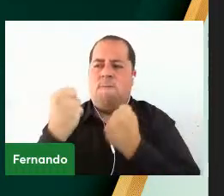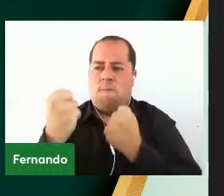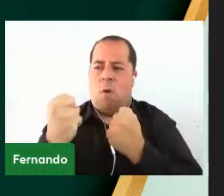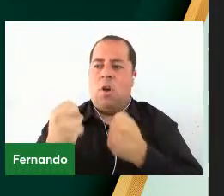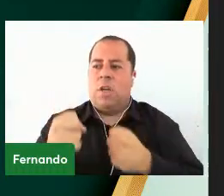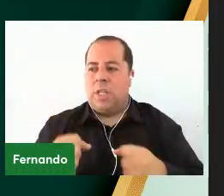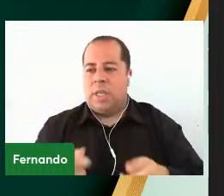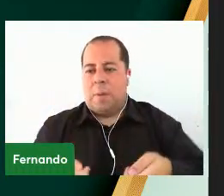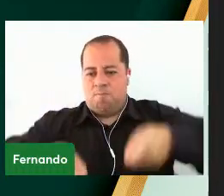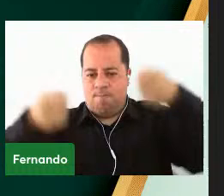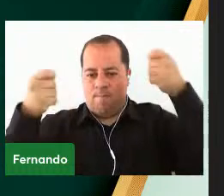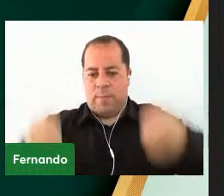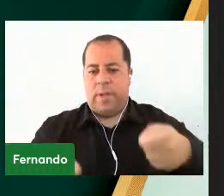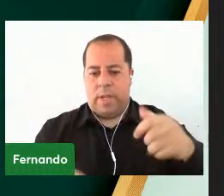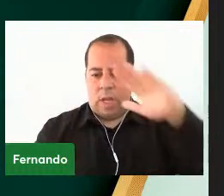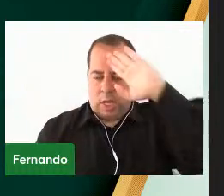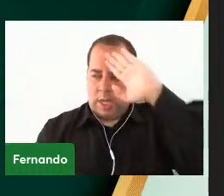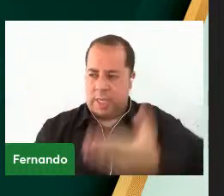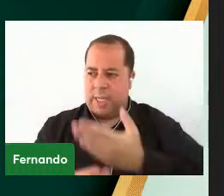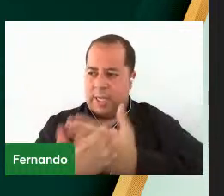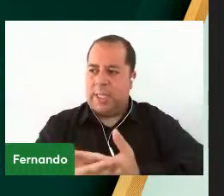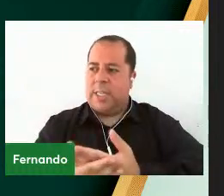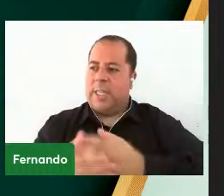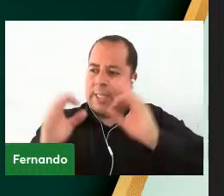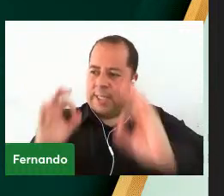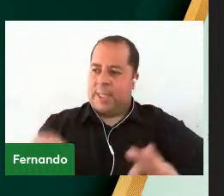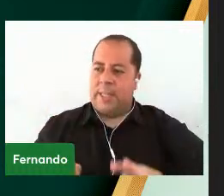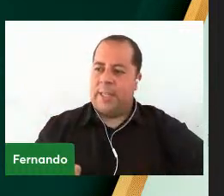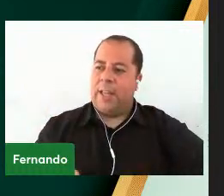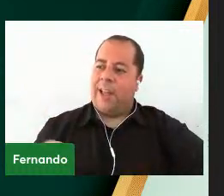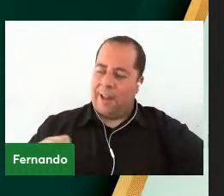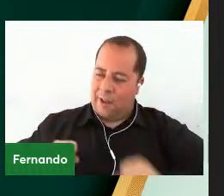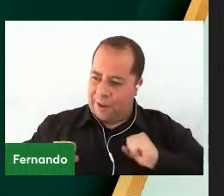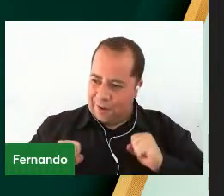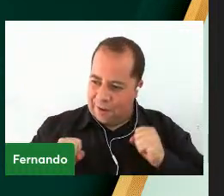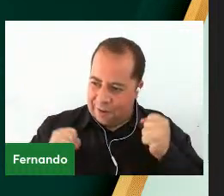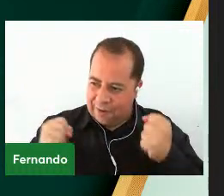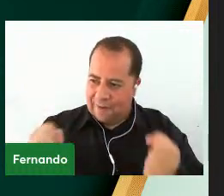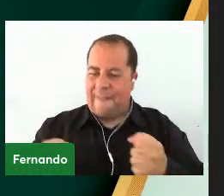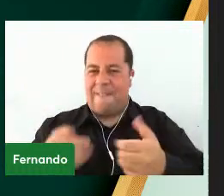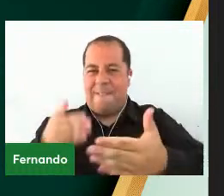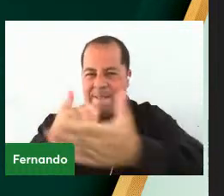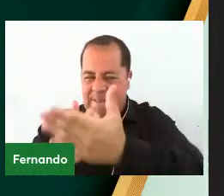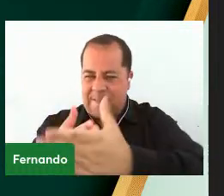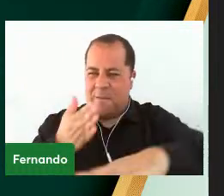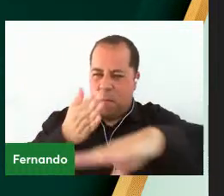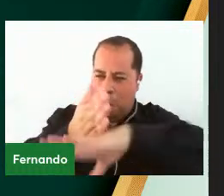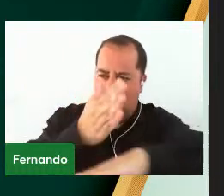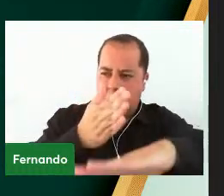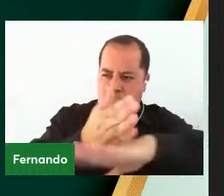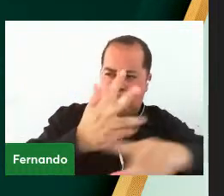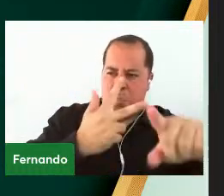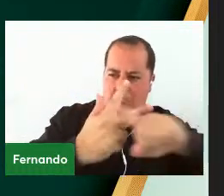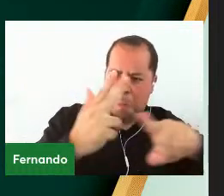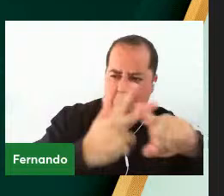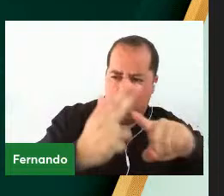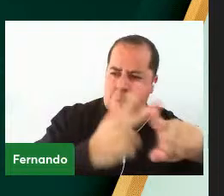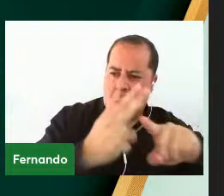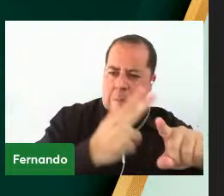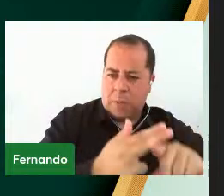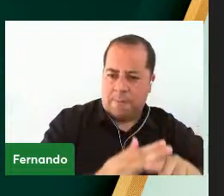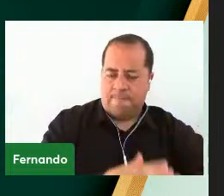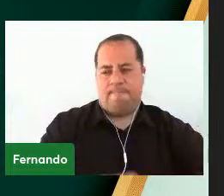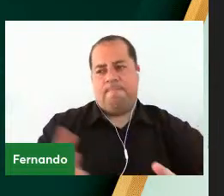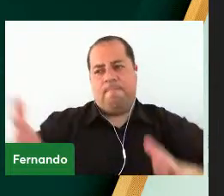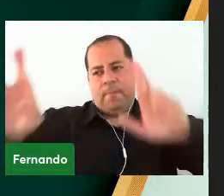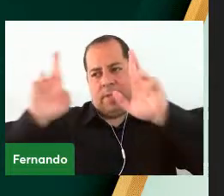e estamos seguros de que valeram todos os esforços e todos os obstáculos que precisaram ser vencidos. Esperamos